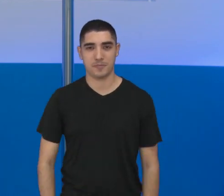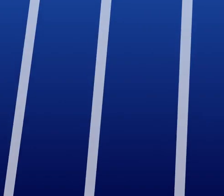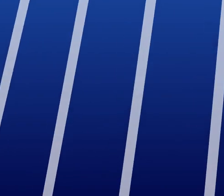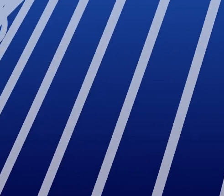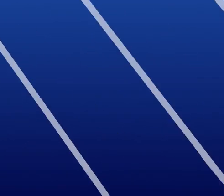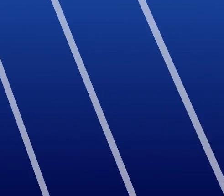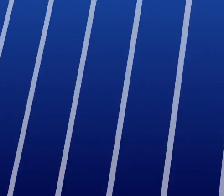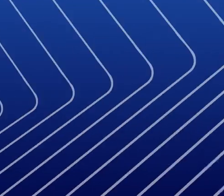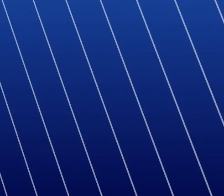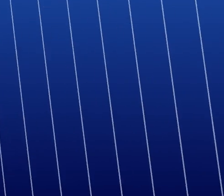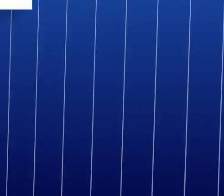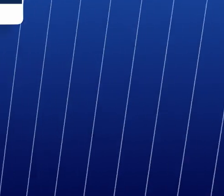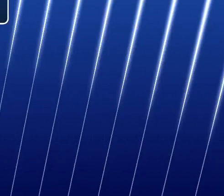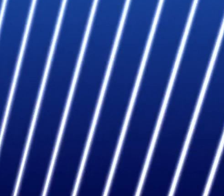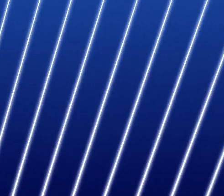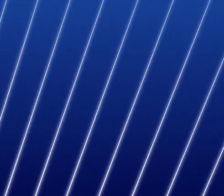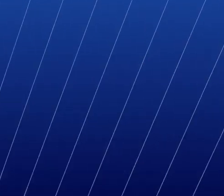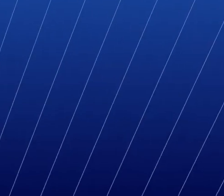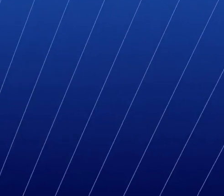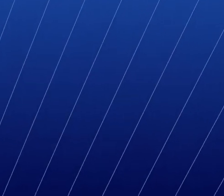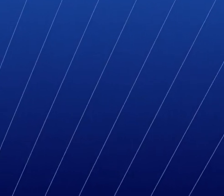eleições.